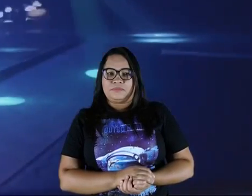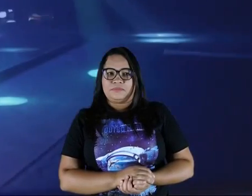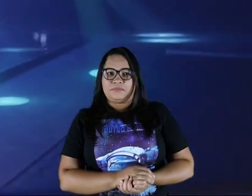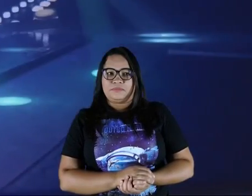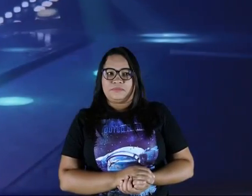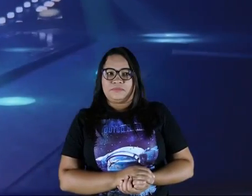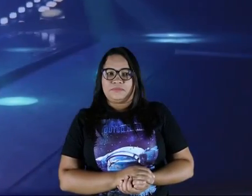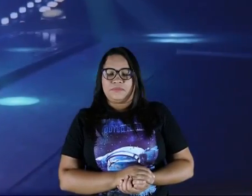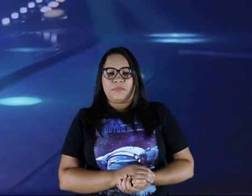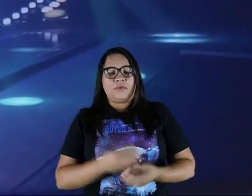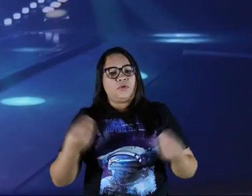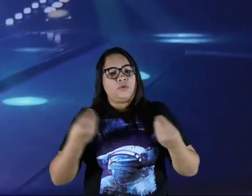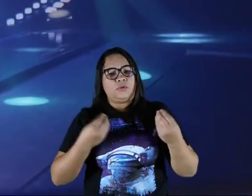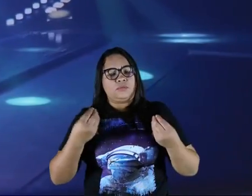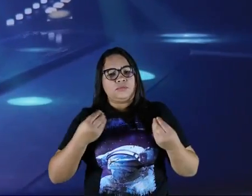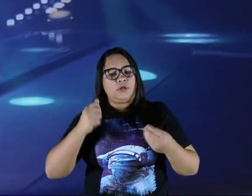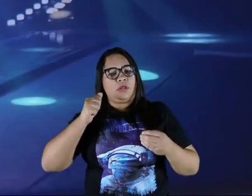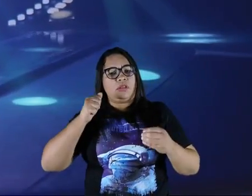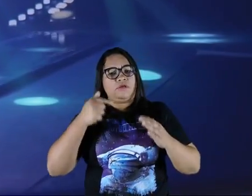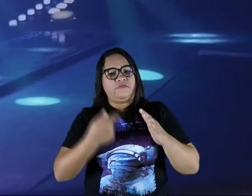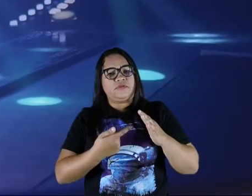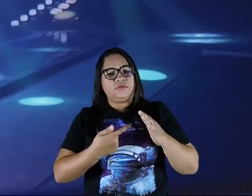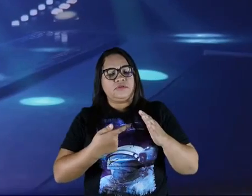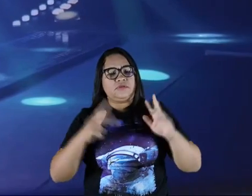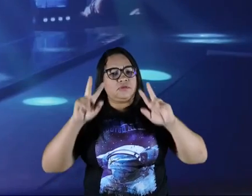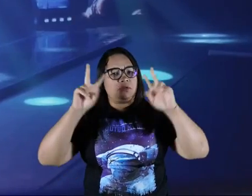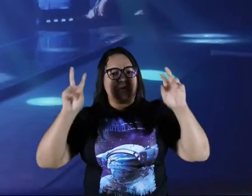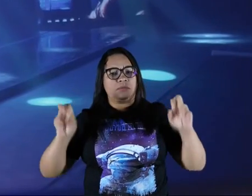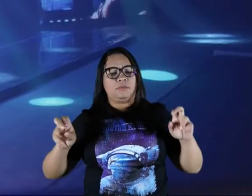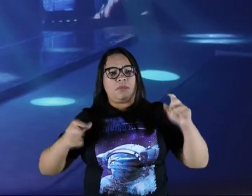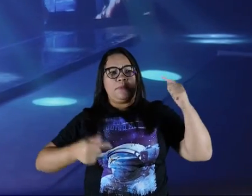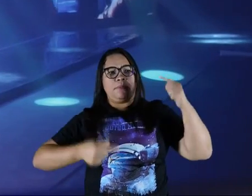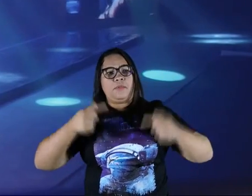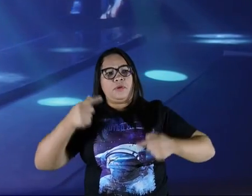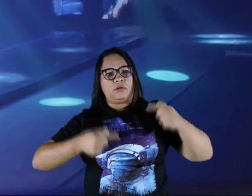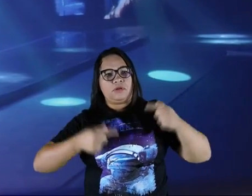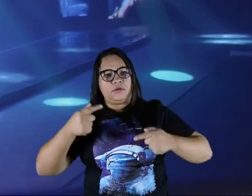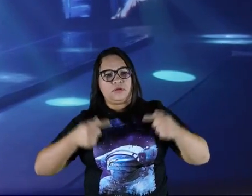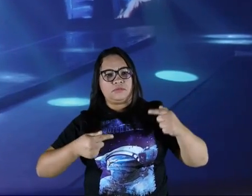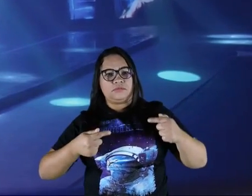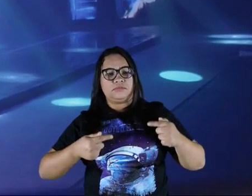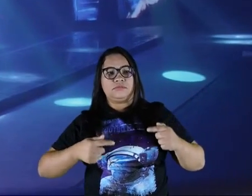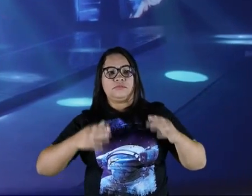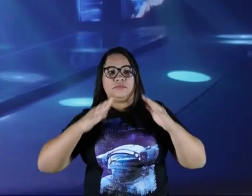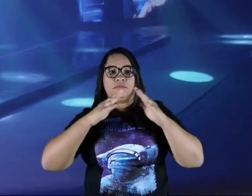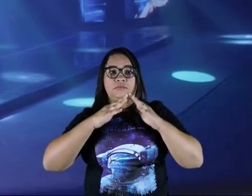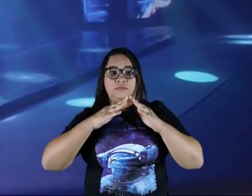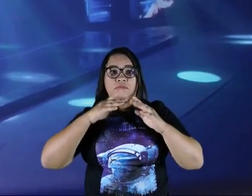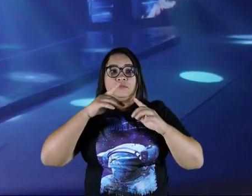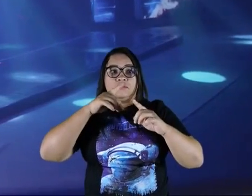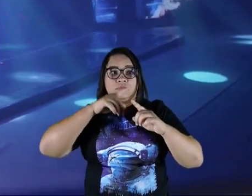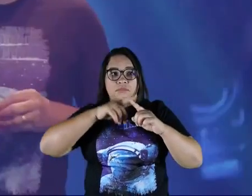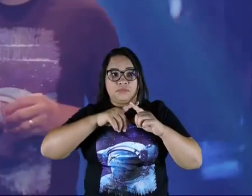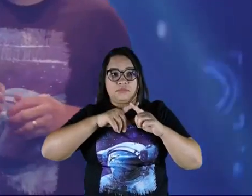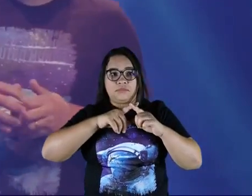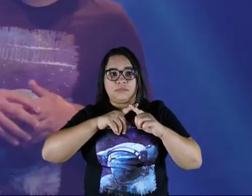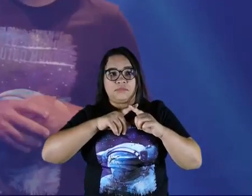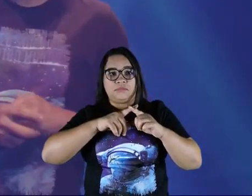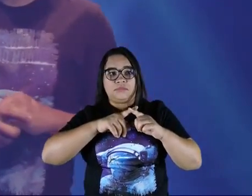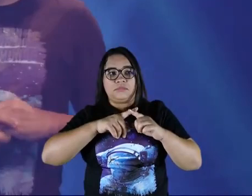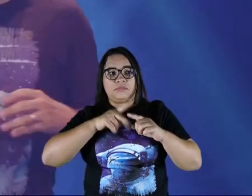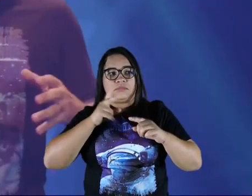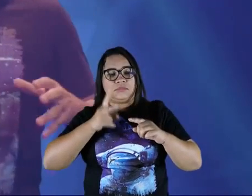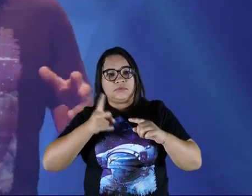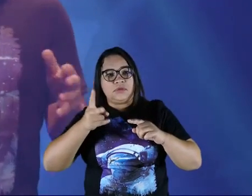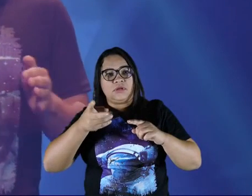Qual deve ser a postura dos adventistas a respeito da política? A Igreja Adventista tem procurado, desde o início, seguir o